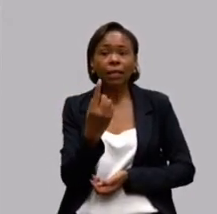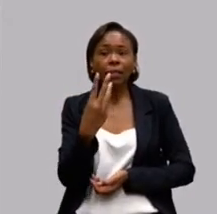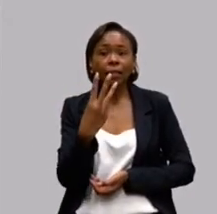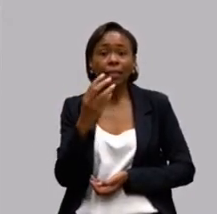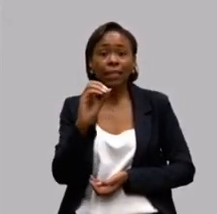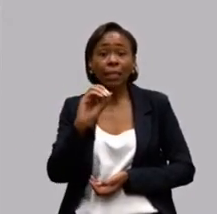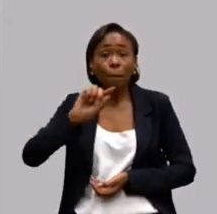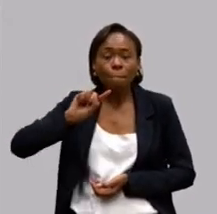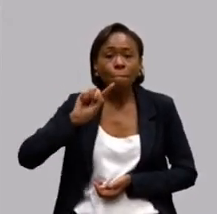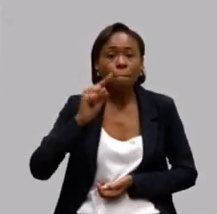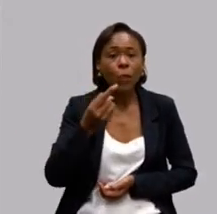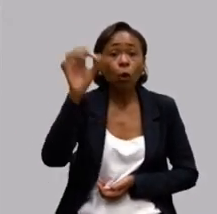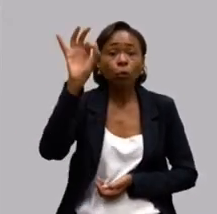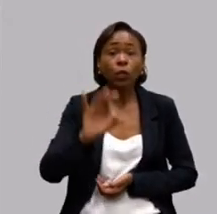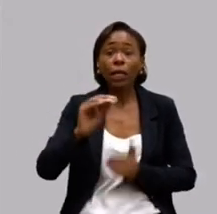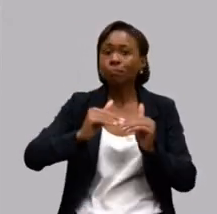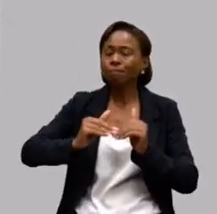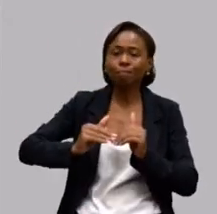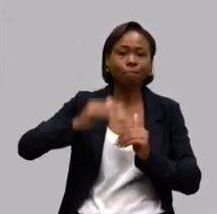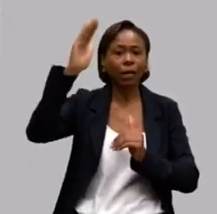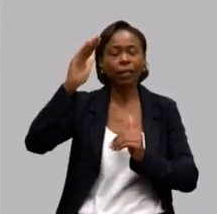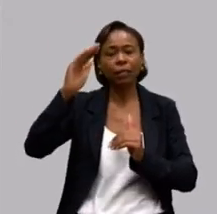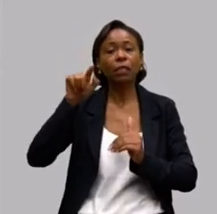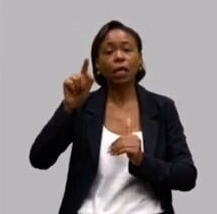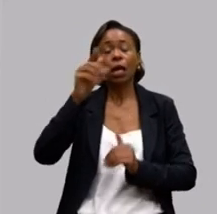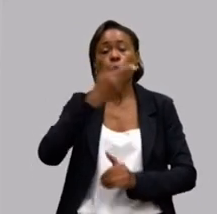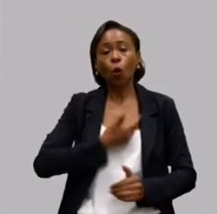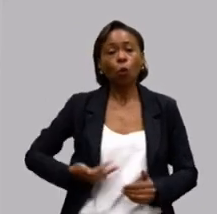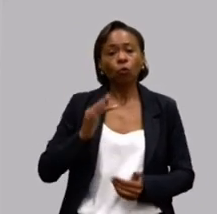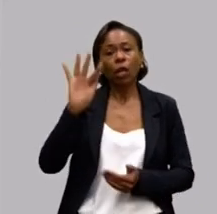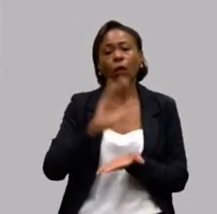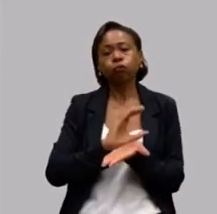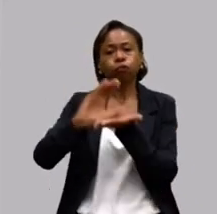130.000% de lucratividade que a União teve sobre os estados.